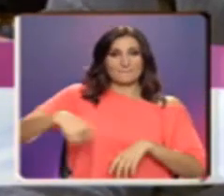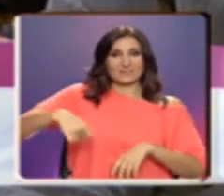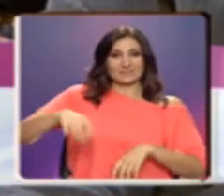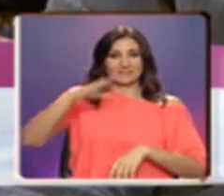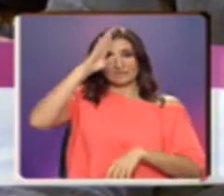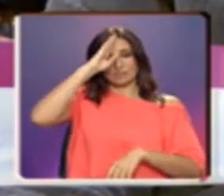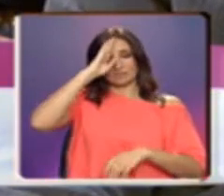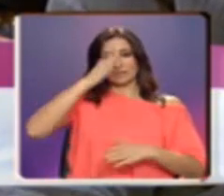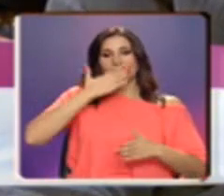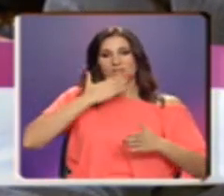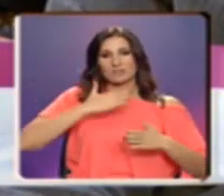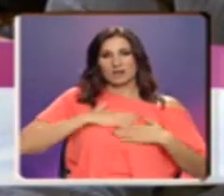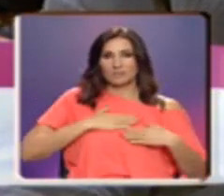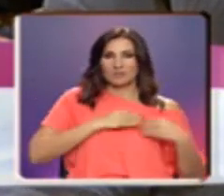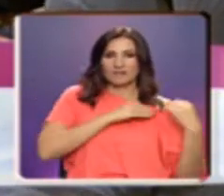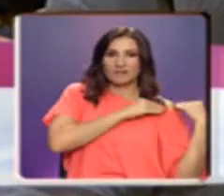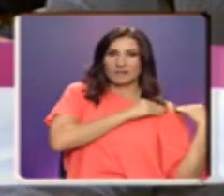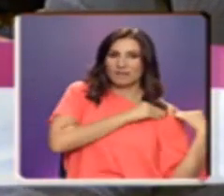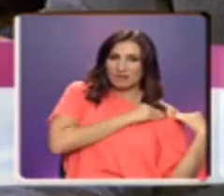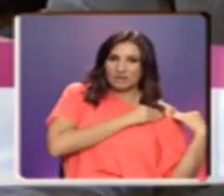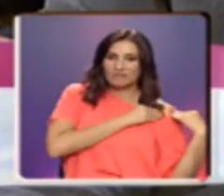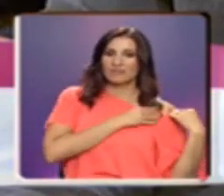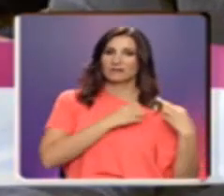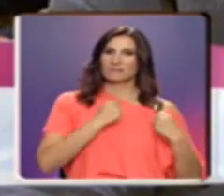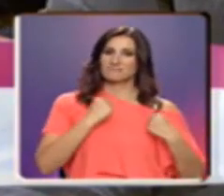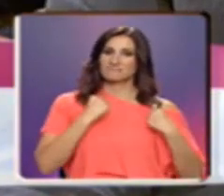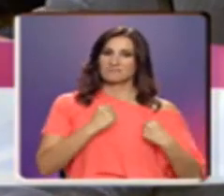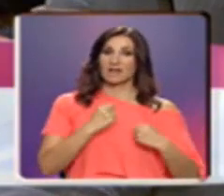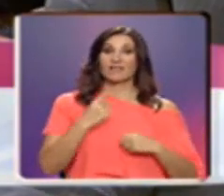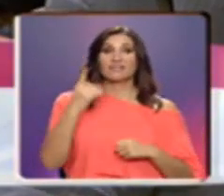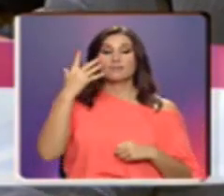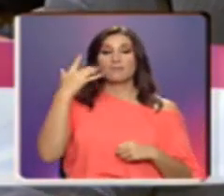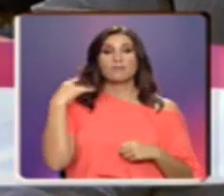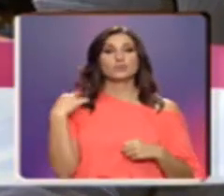me acarreta uma responsabilidade tremenda, diária,